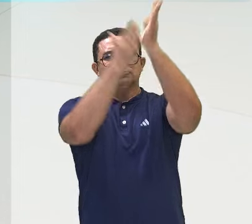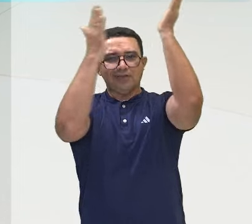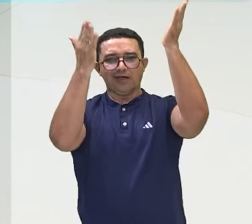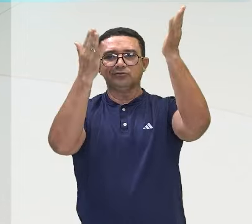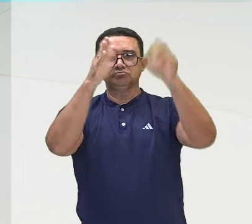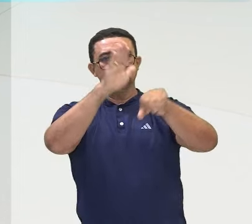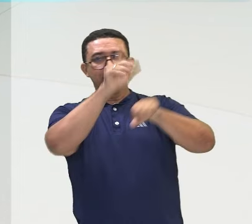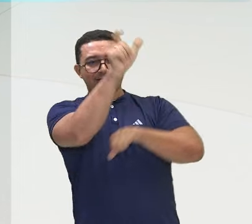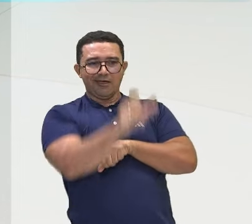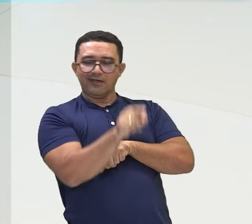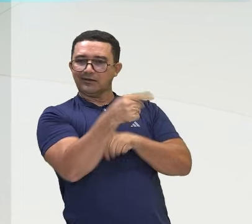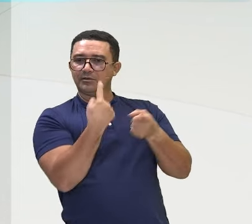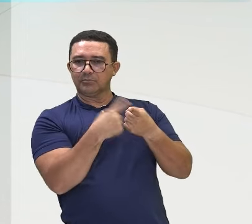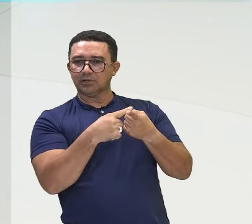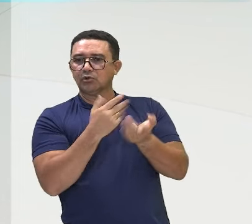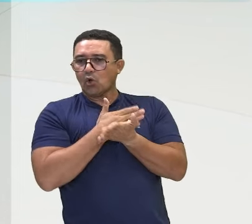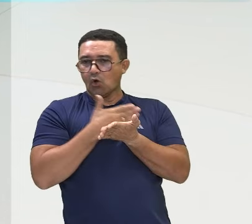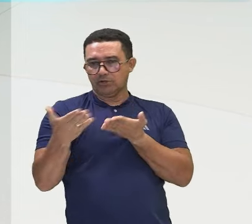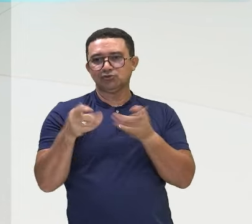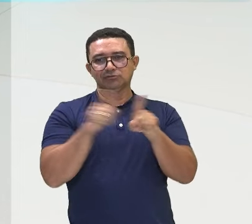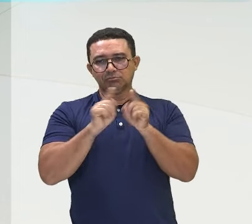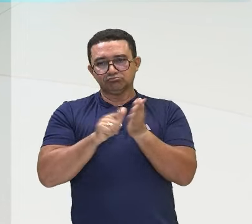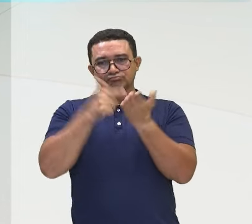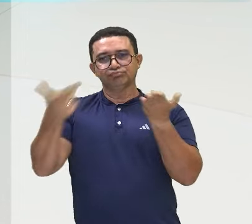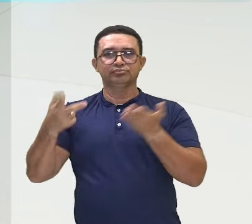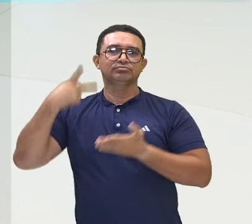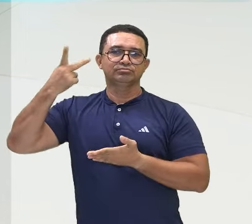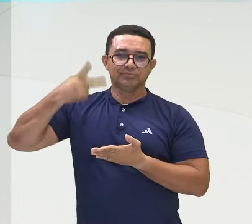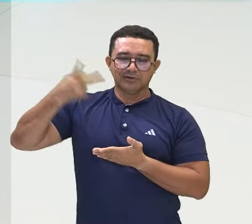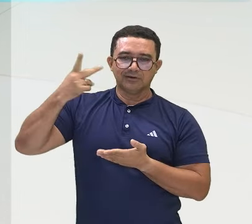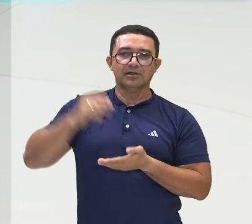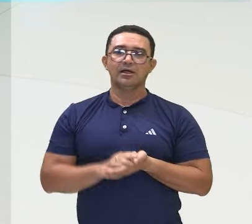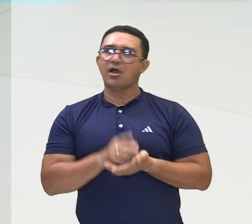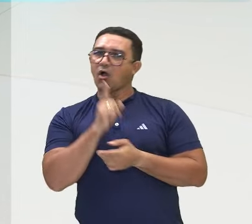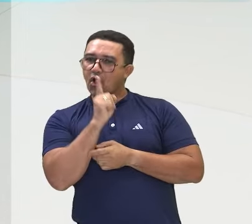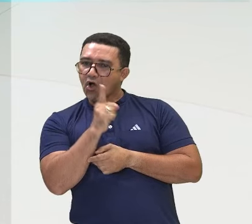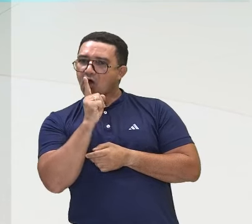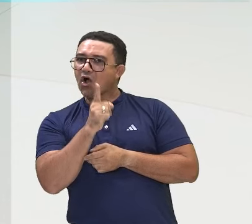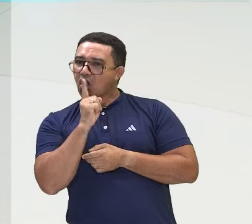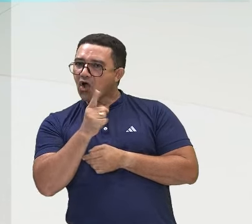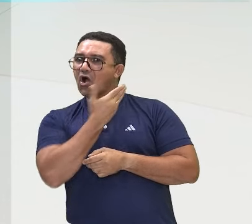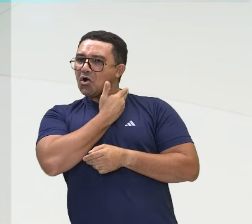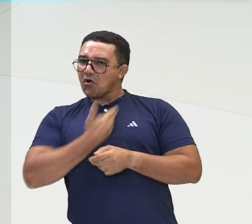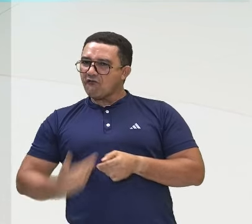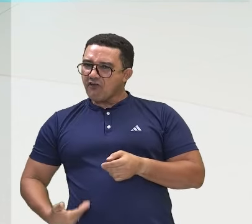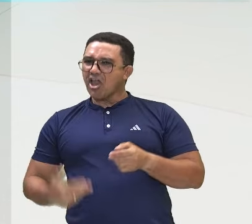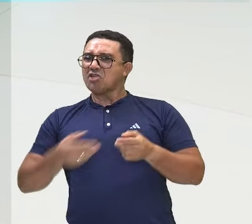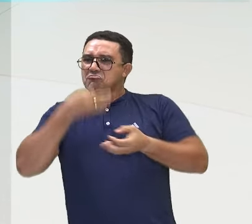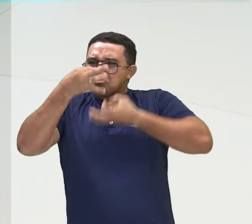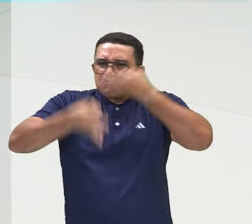perseguido justamente porque ele começou a fazer jornalismo político. Ele começou a dizer, olha, esse governo é assim, assim,